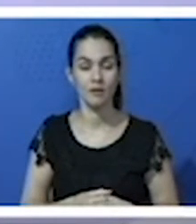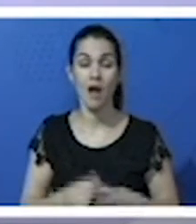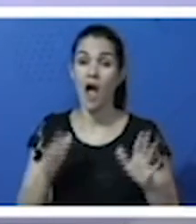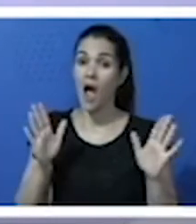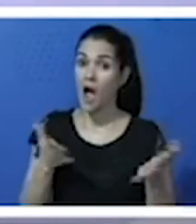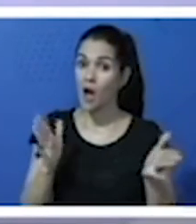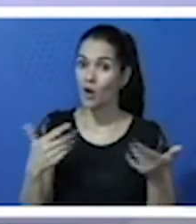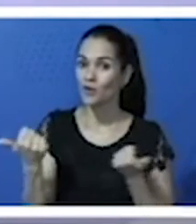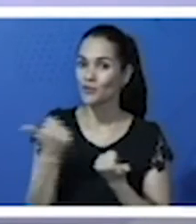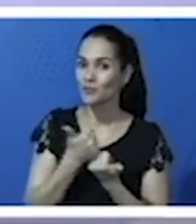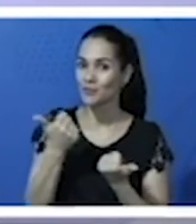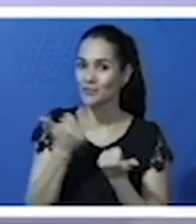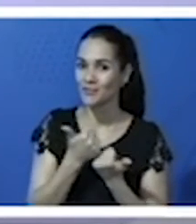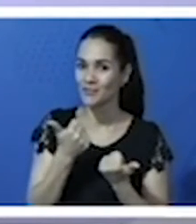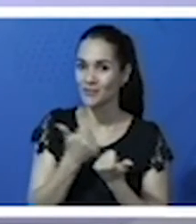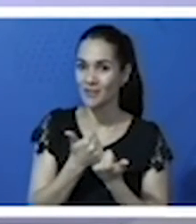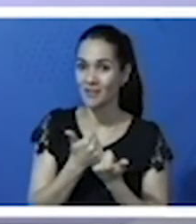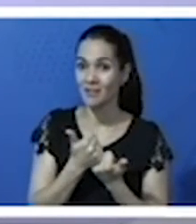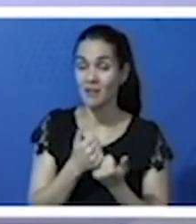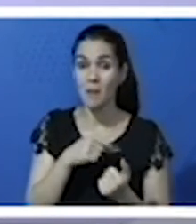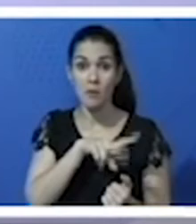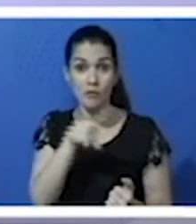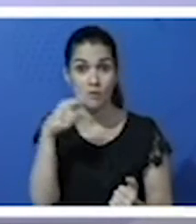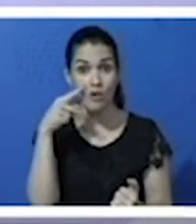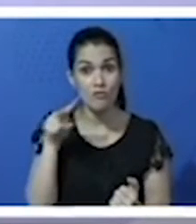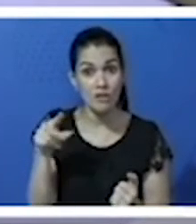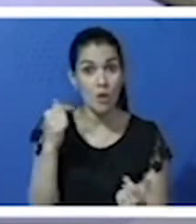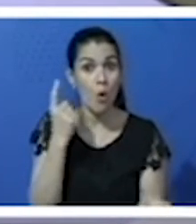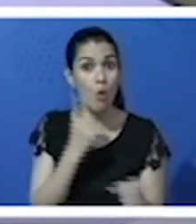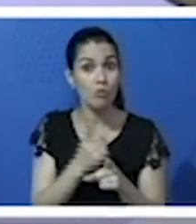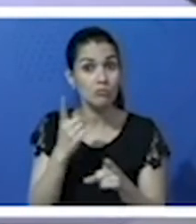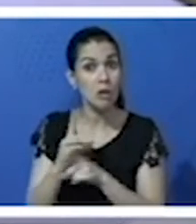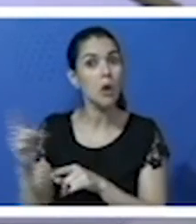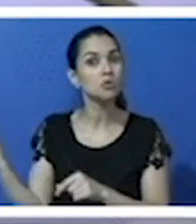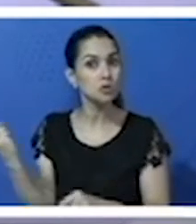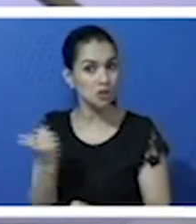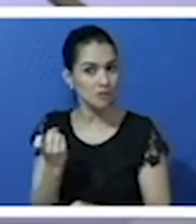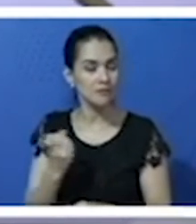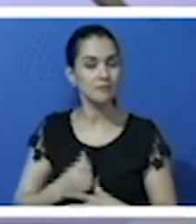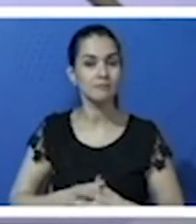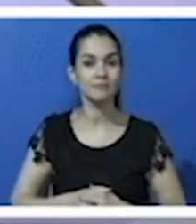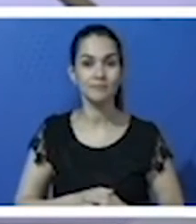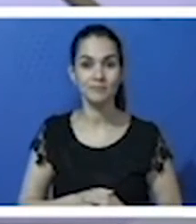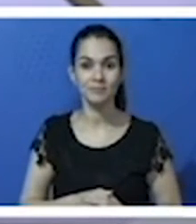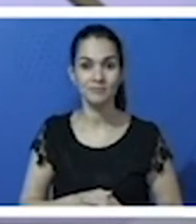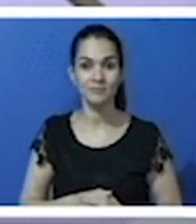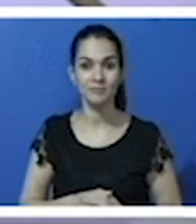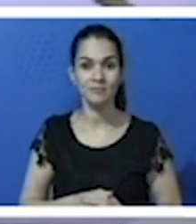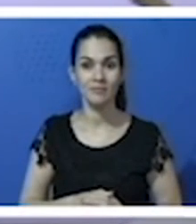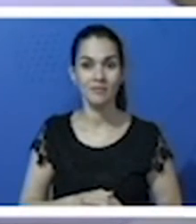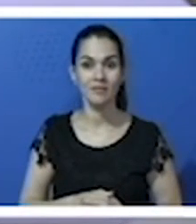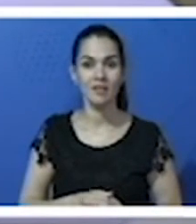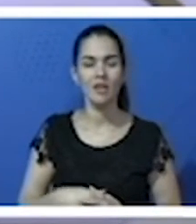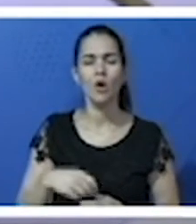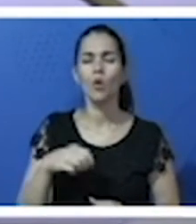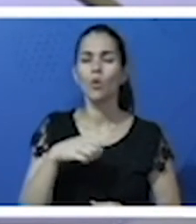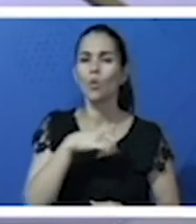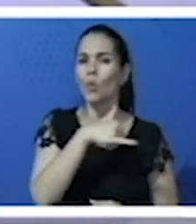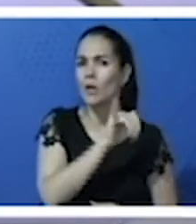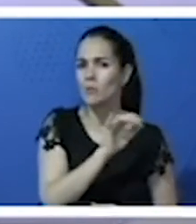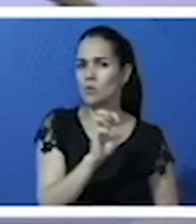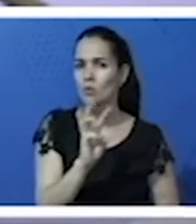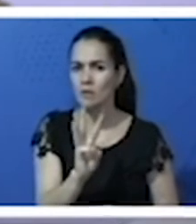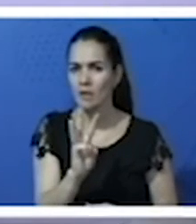Agora vamos substituir, né, no lugar do x² os y que nós encontramos, que foi o 3 e o menos